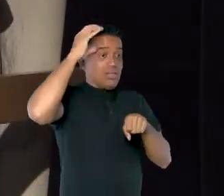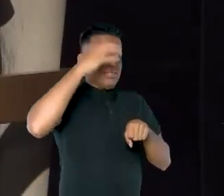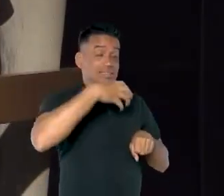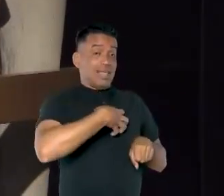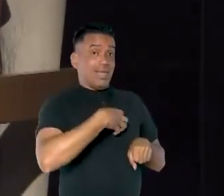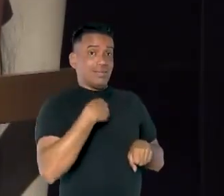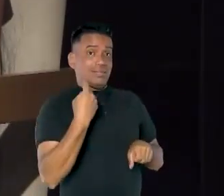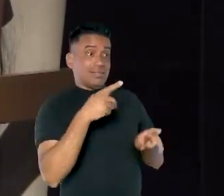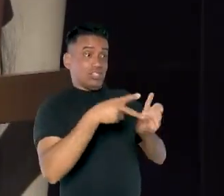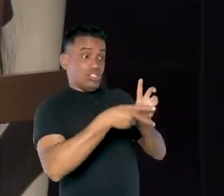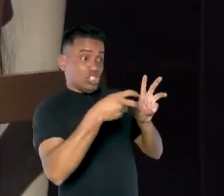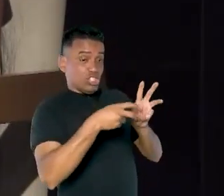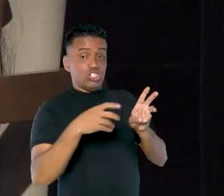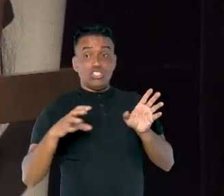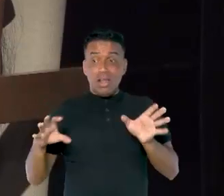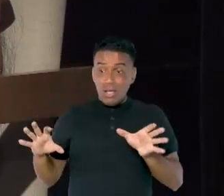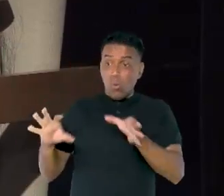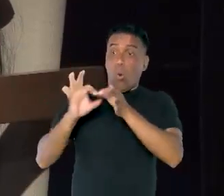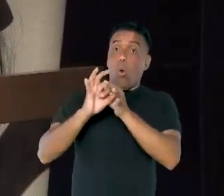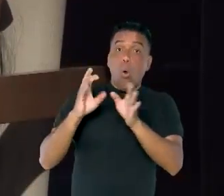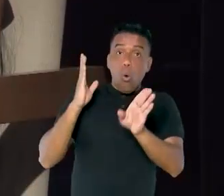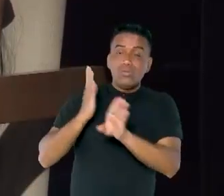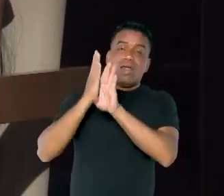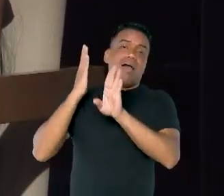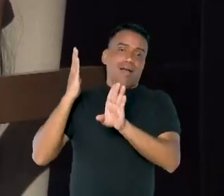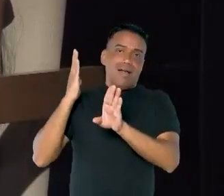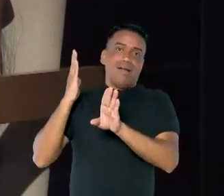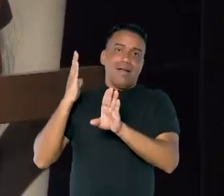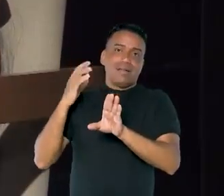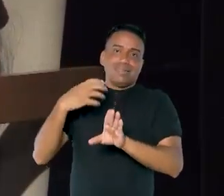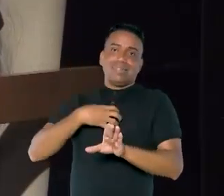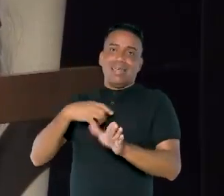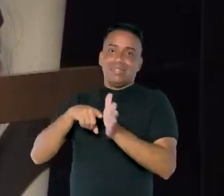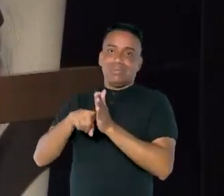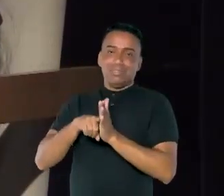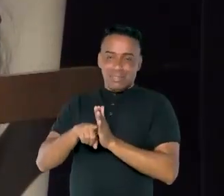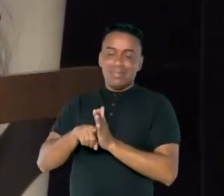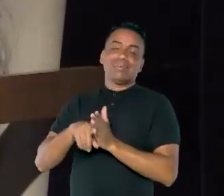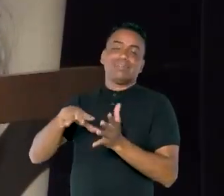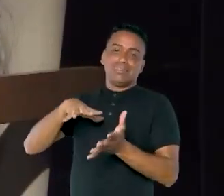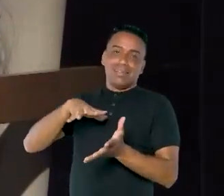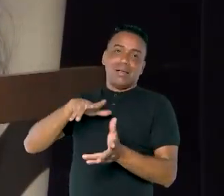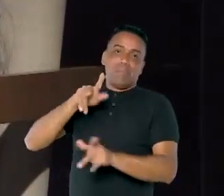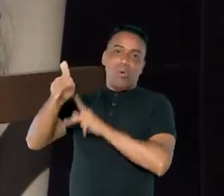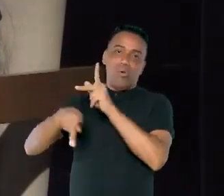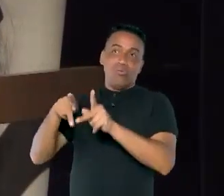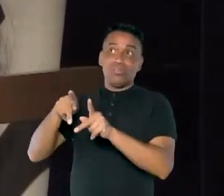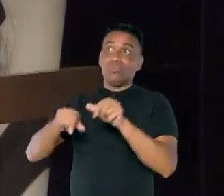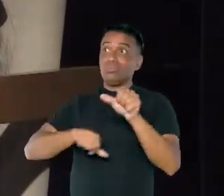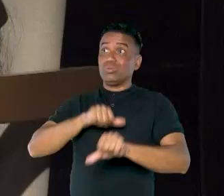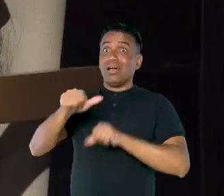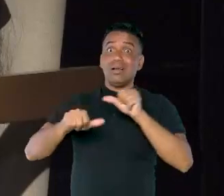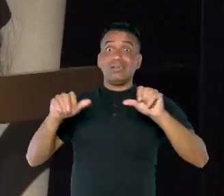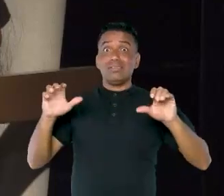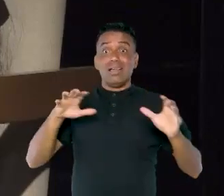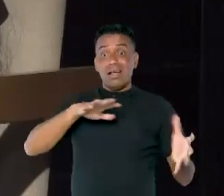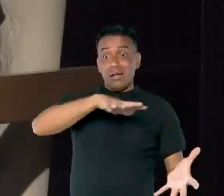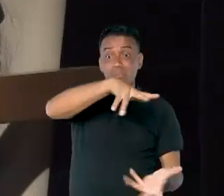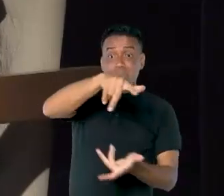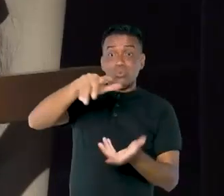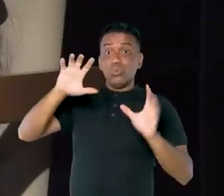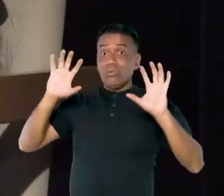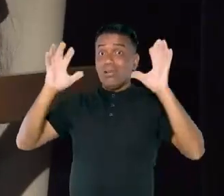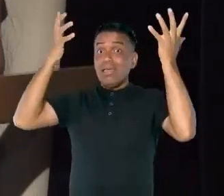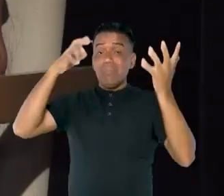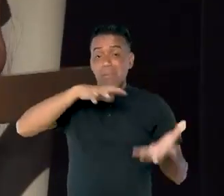fazer esse, né, cuidado que hoje a gente está sofrendo, que é essa coisa de mudanças climáticas. Né? Então, a mudança